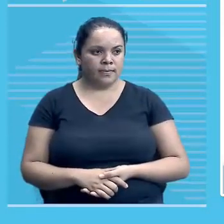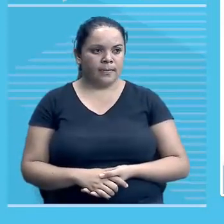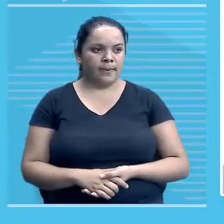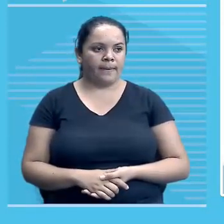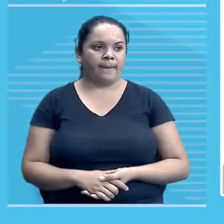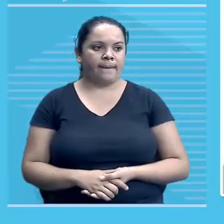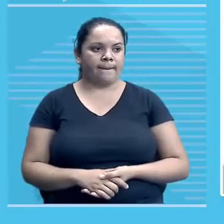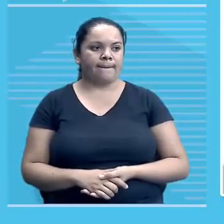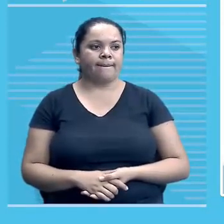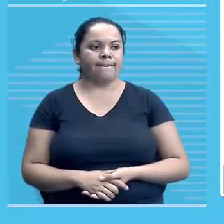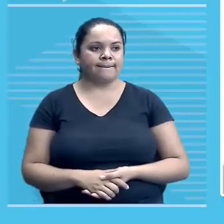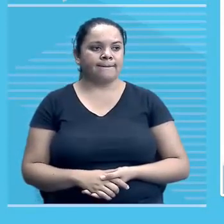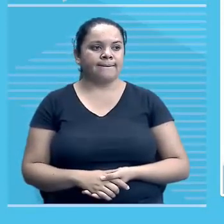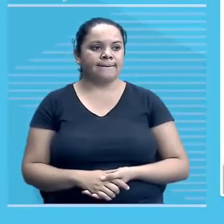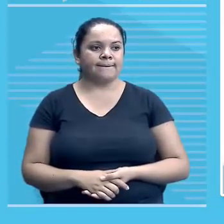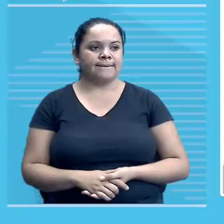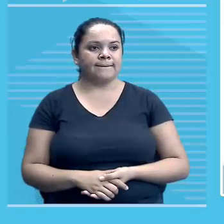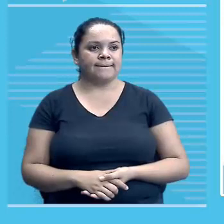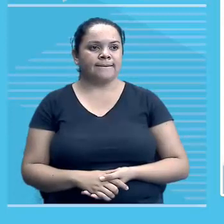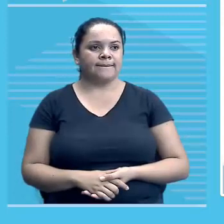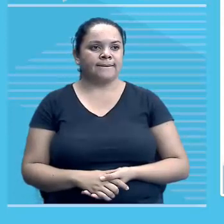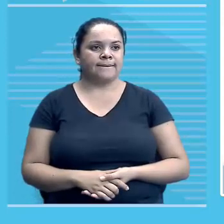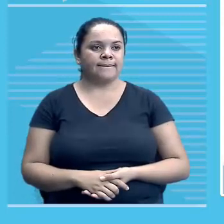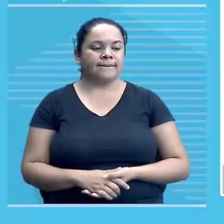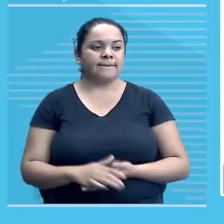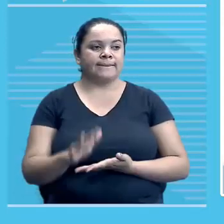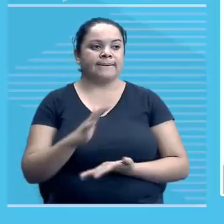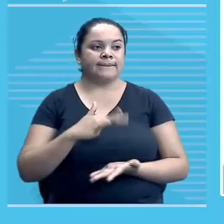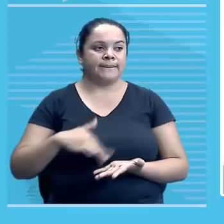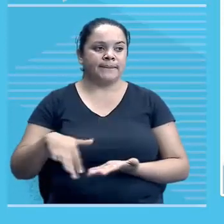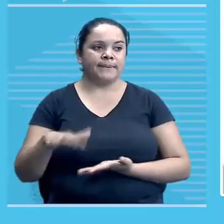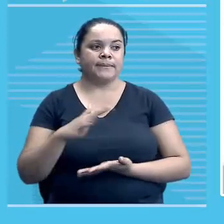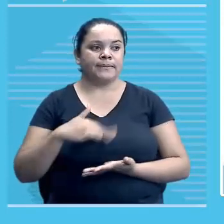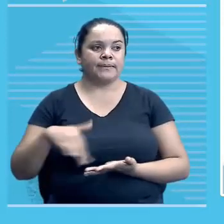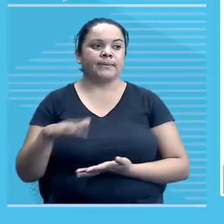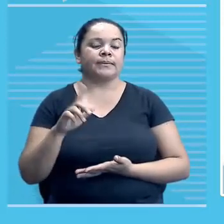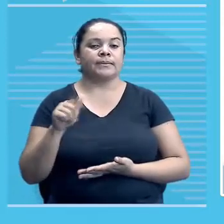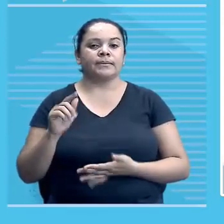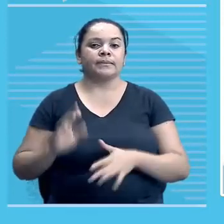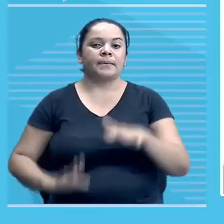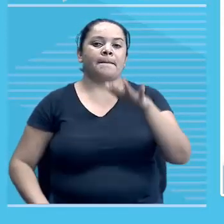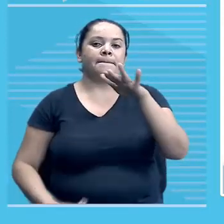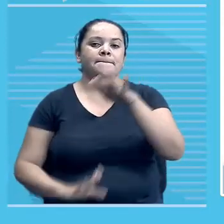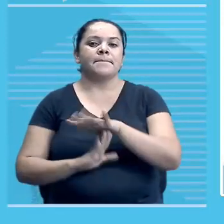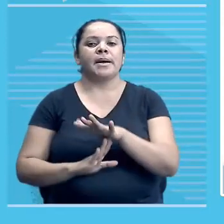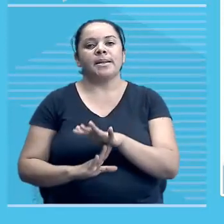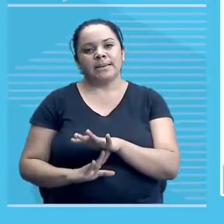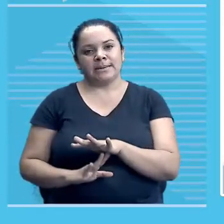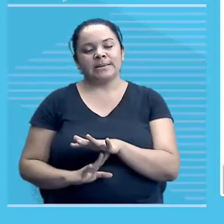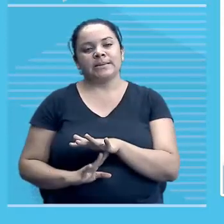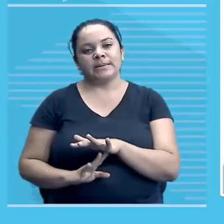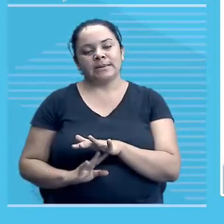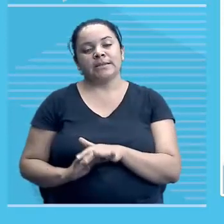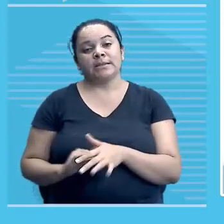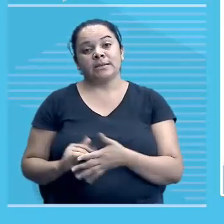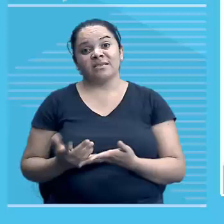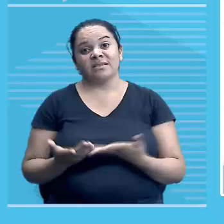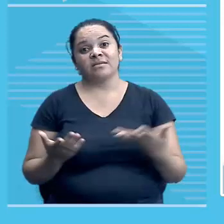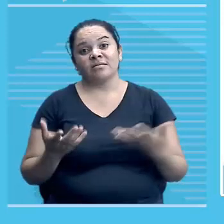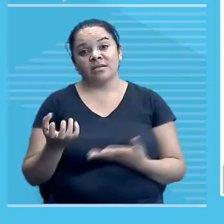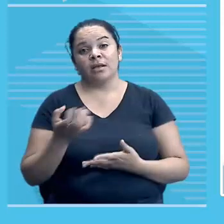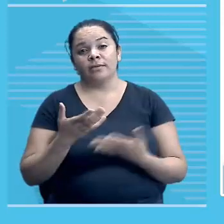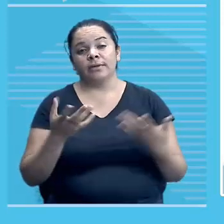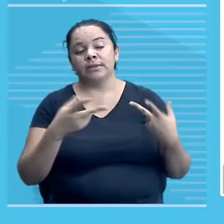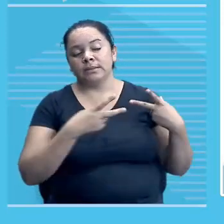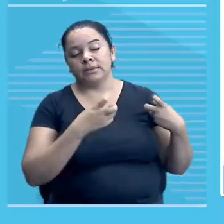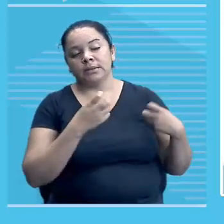25 e o Y também é 25. Porque a área vai ser o quê? Máxima. E é isso, essa visão que eu quero que vocês tenham